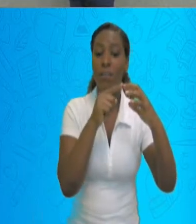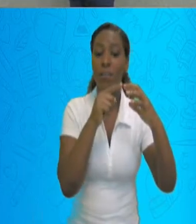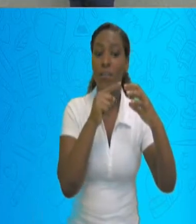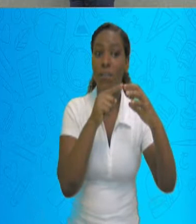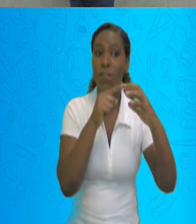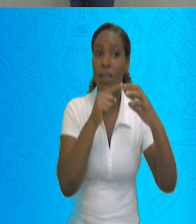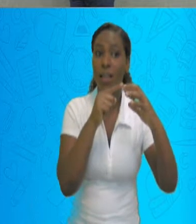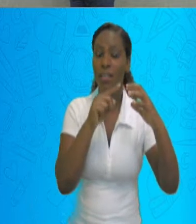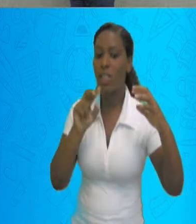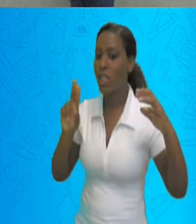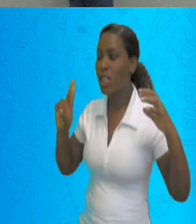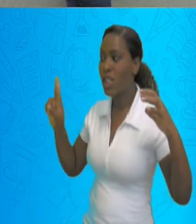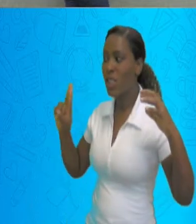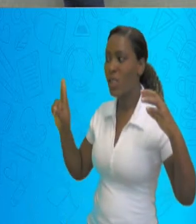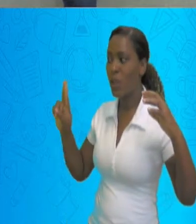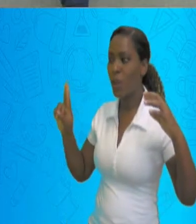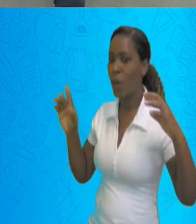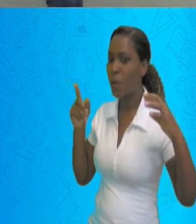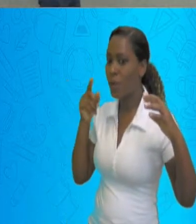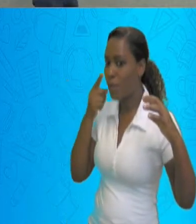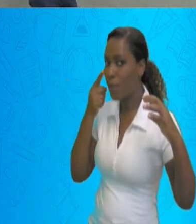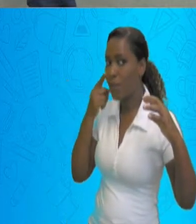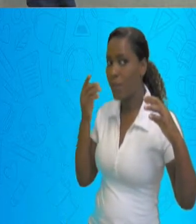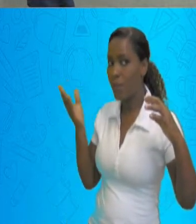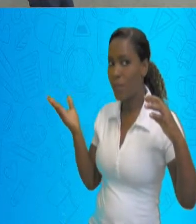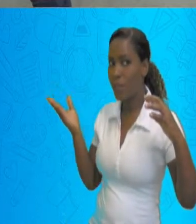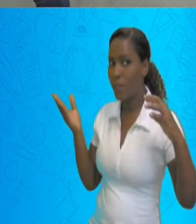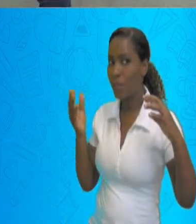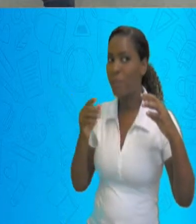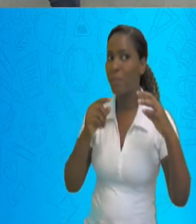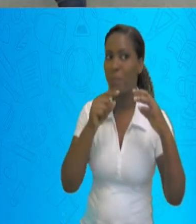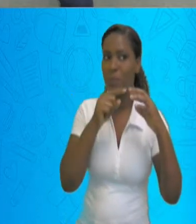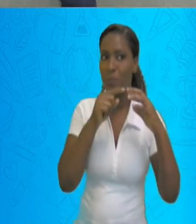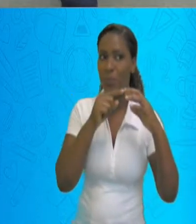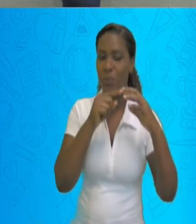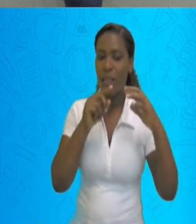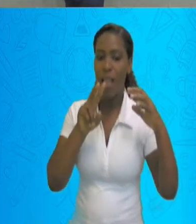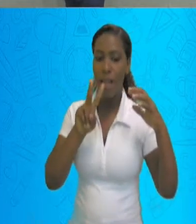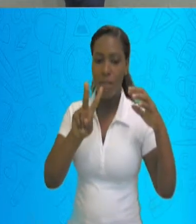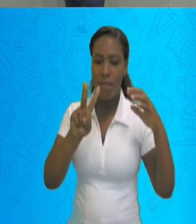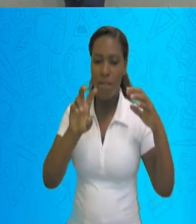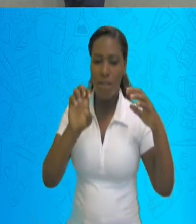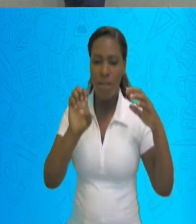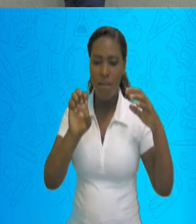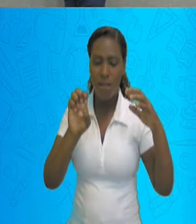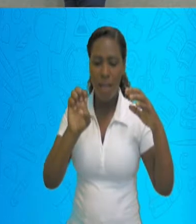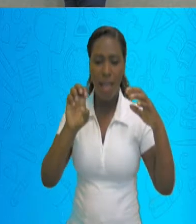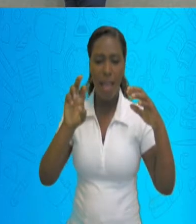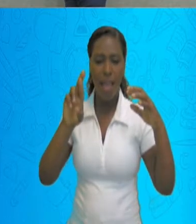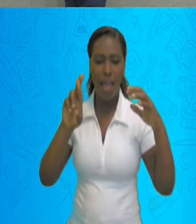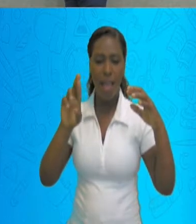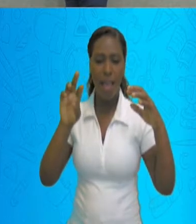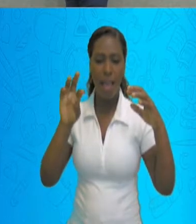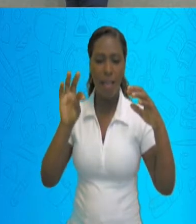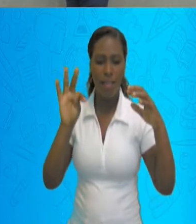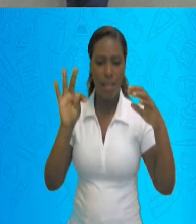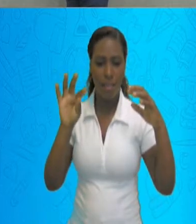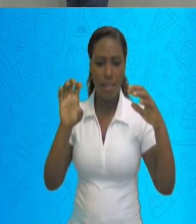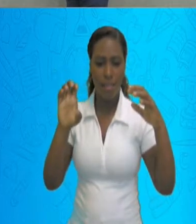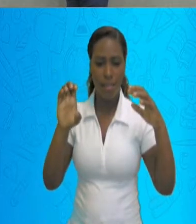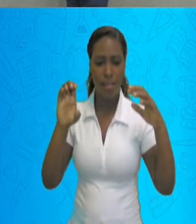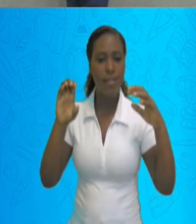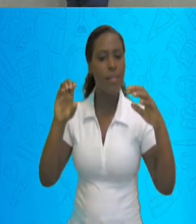seria esse encontro aqui desses 2 segmentos de reta. Então repare bem, uma base